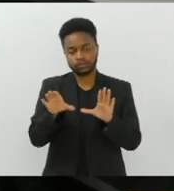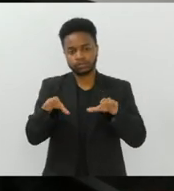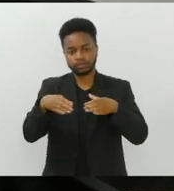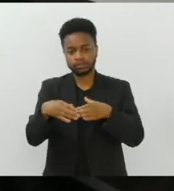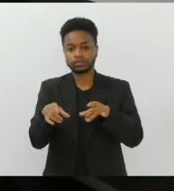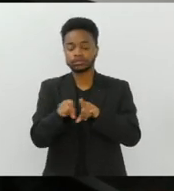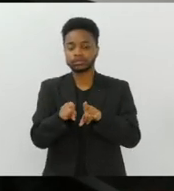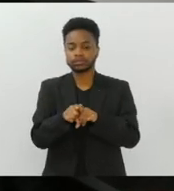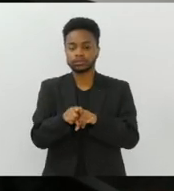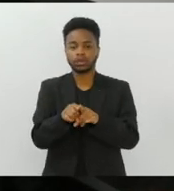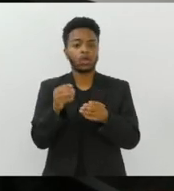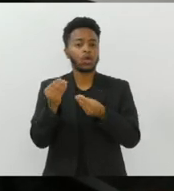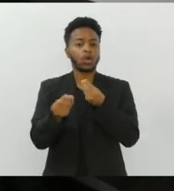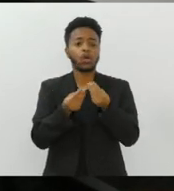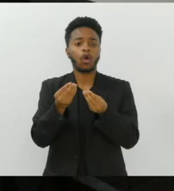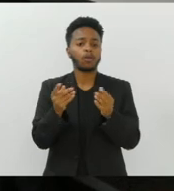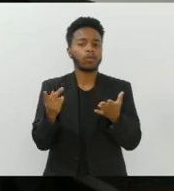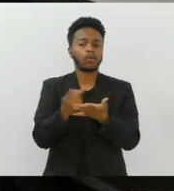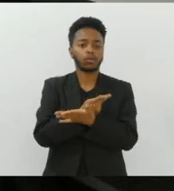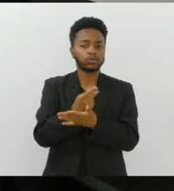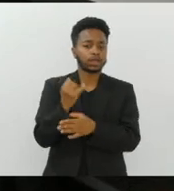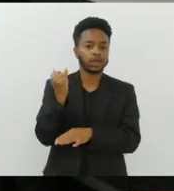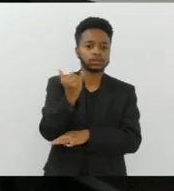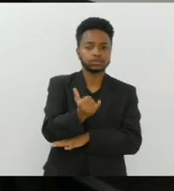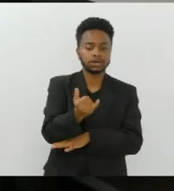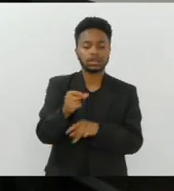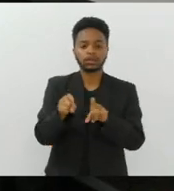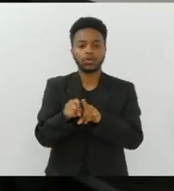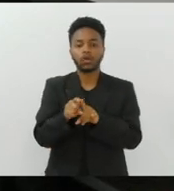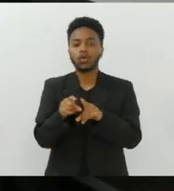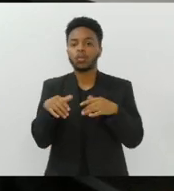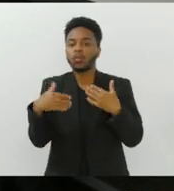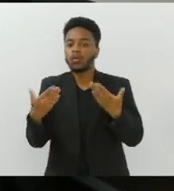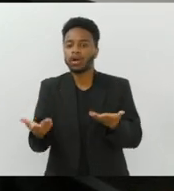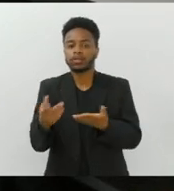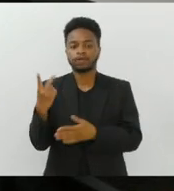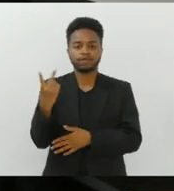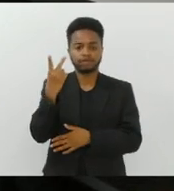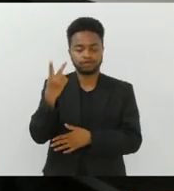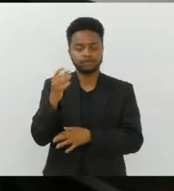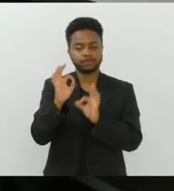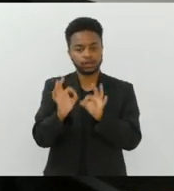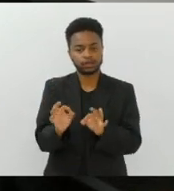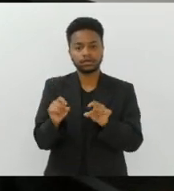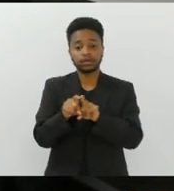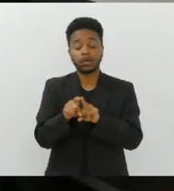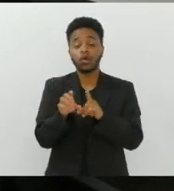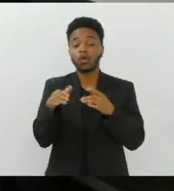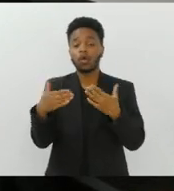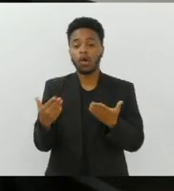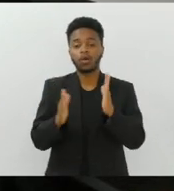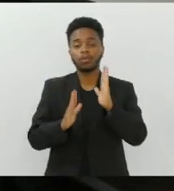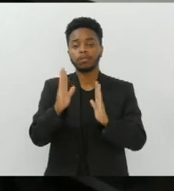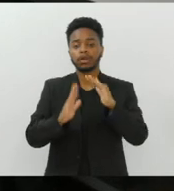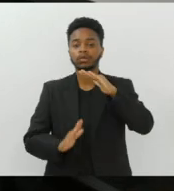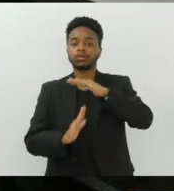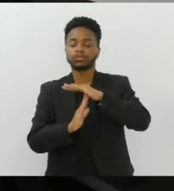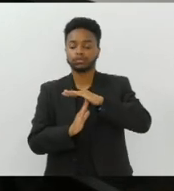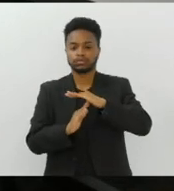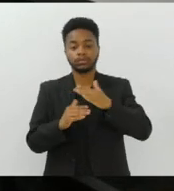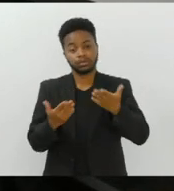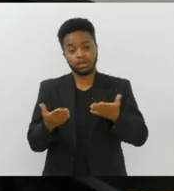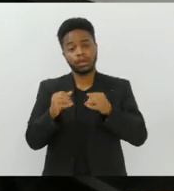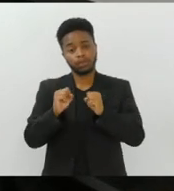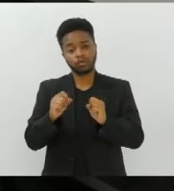notificação, quando ela é válida, quais os prazos? Eu posso ter prazos abusivos, eventualmente,